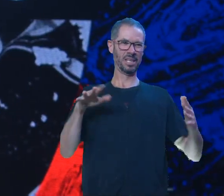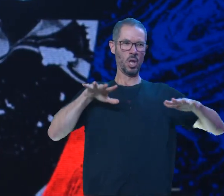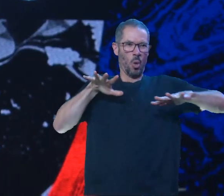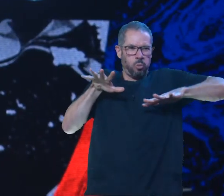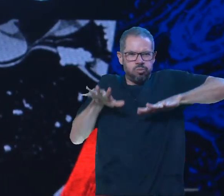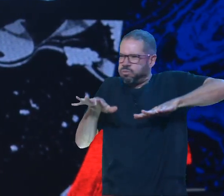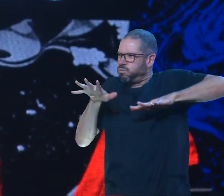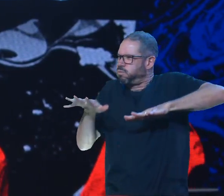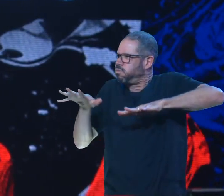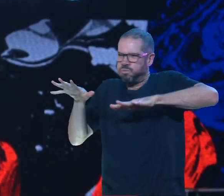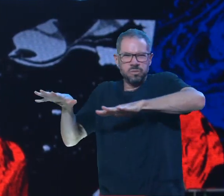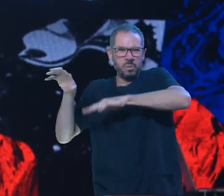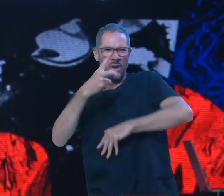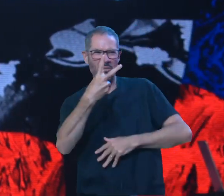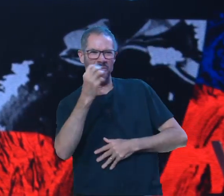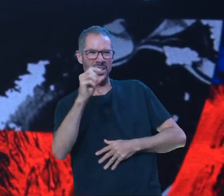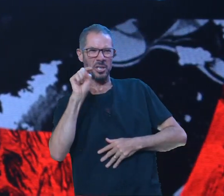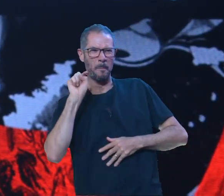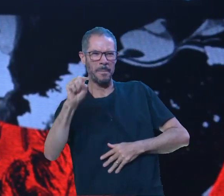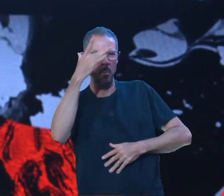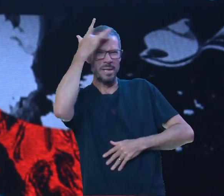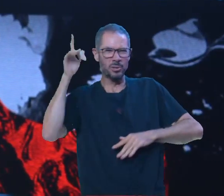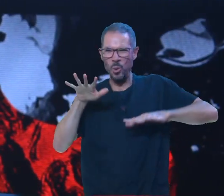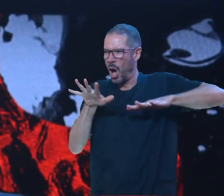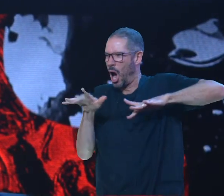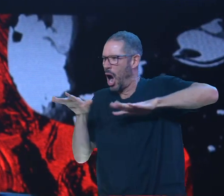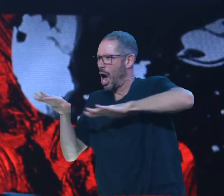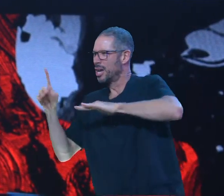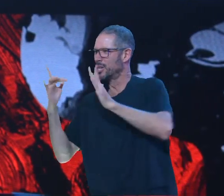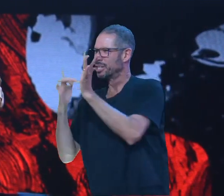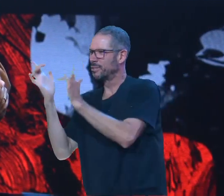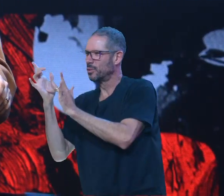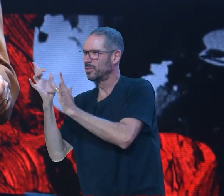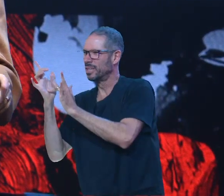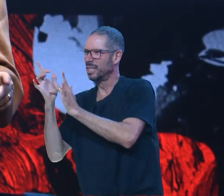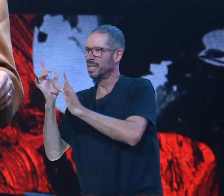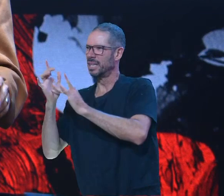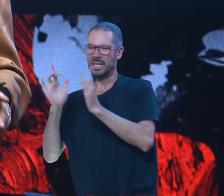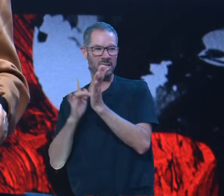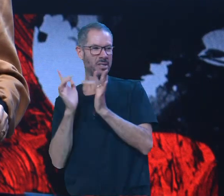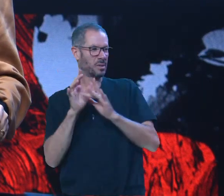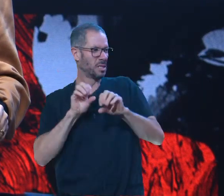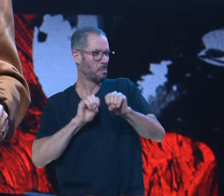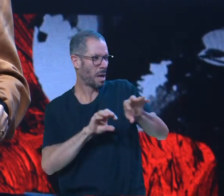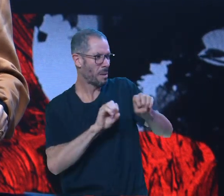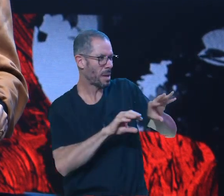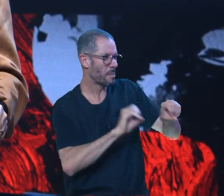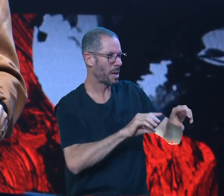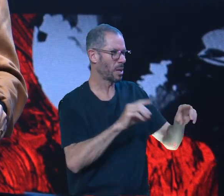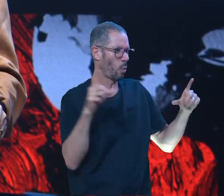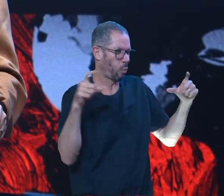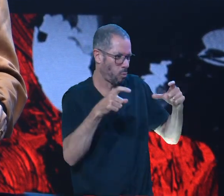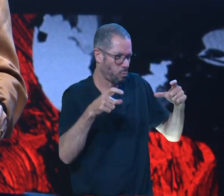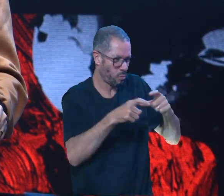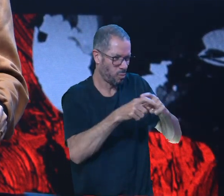Multidão, gente, seguindo, interessado em ver as coisas, tem um monte por aí. Discípulo, não são muitos assim.